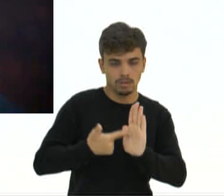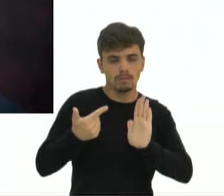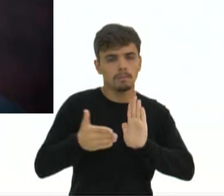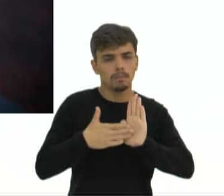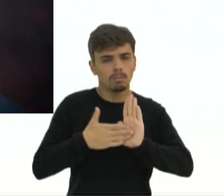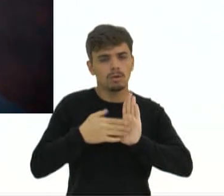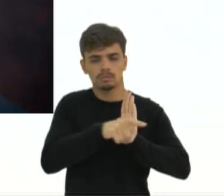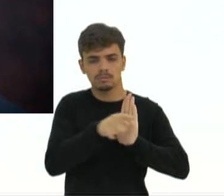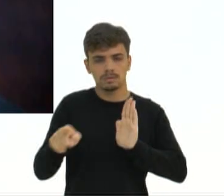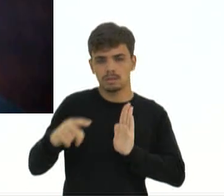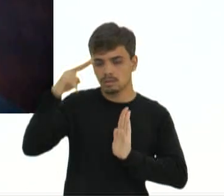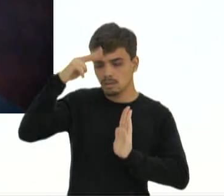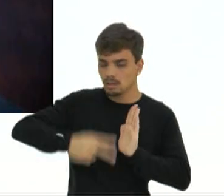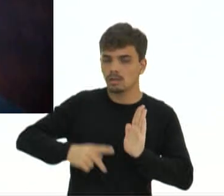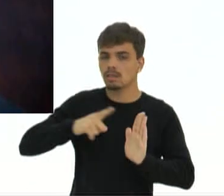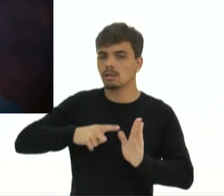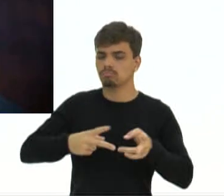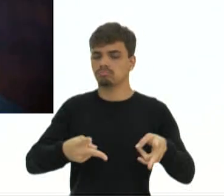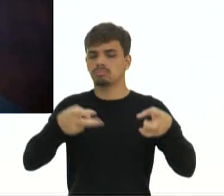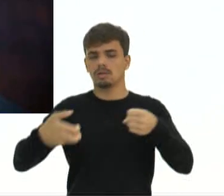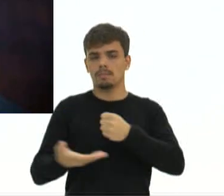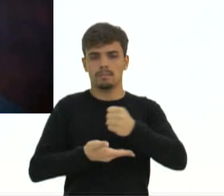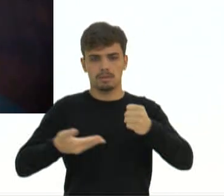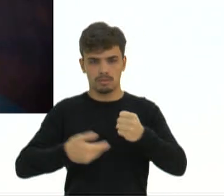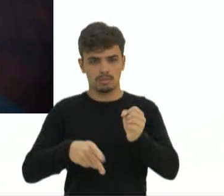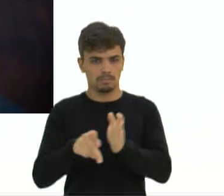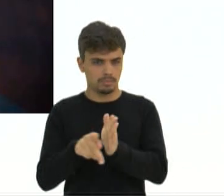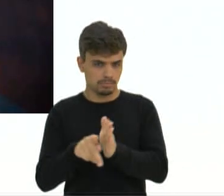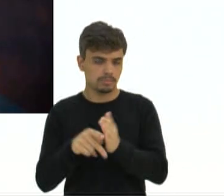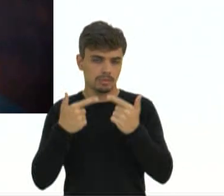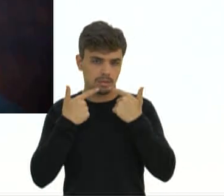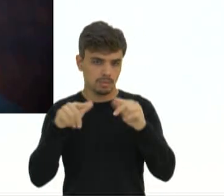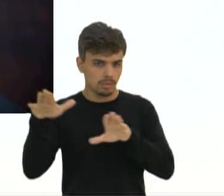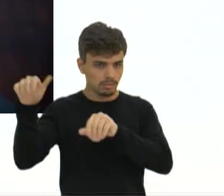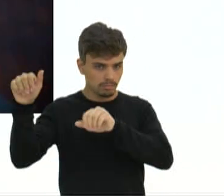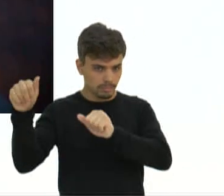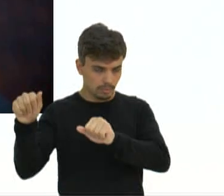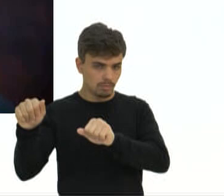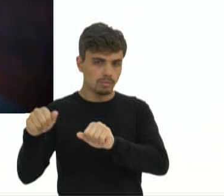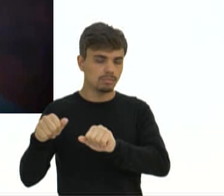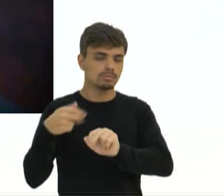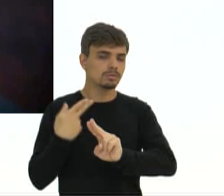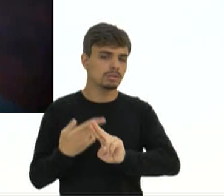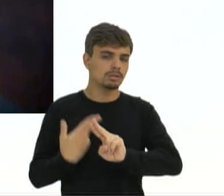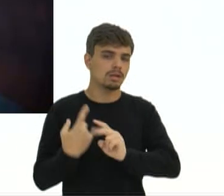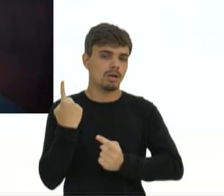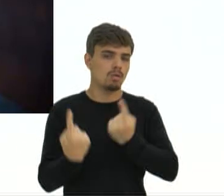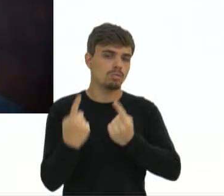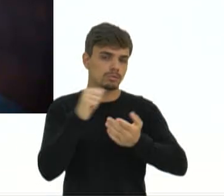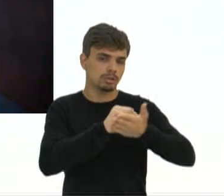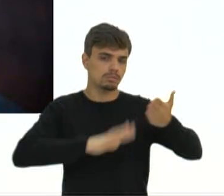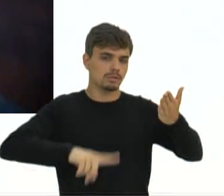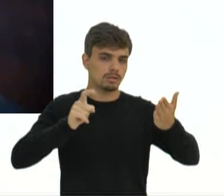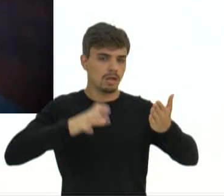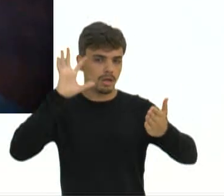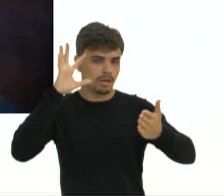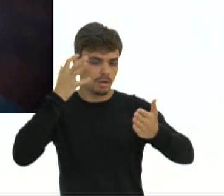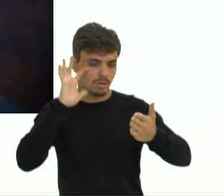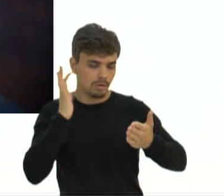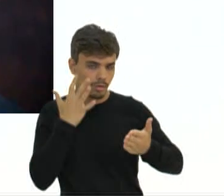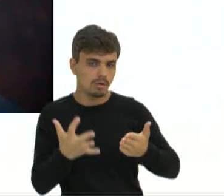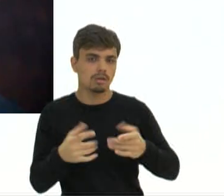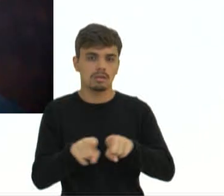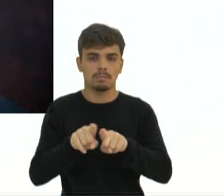ao leitor uma noção básica da língua de espanhol através de alguns exercícios que são resolvidos através